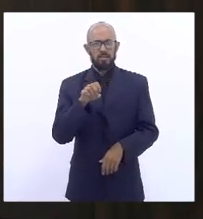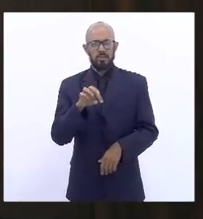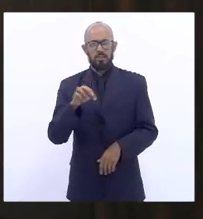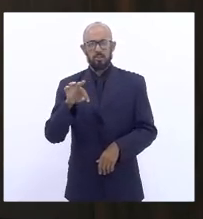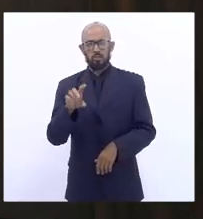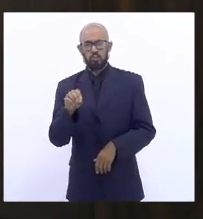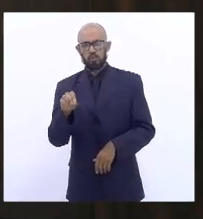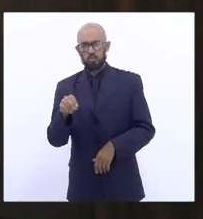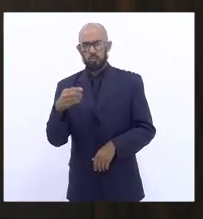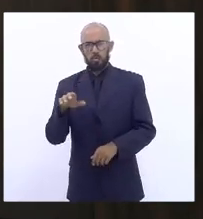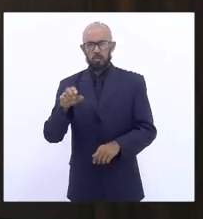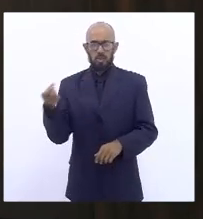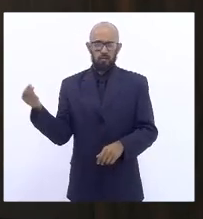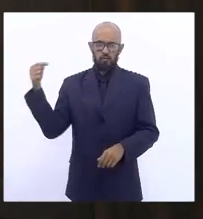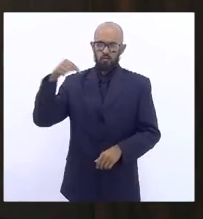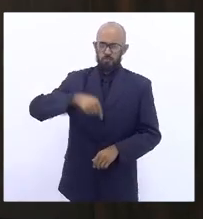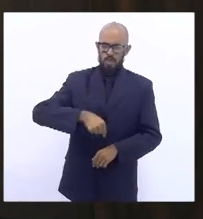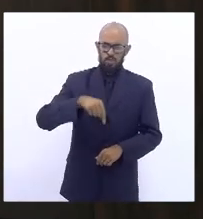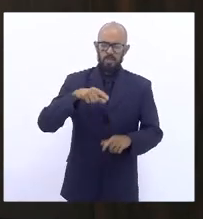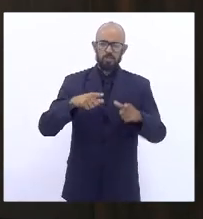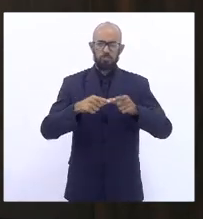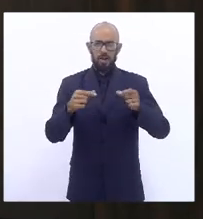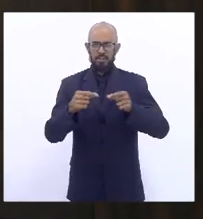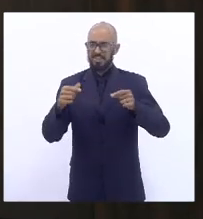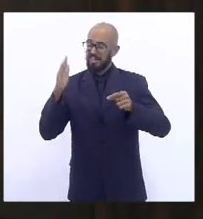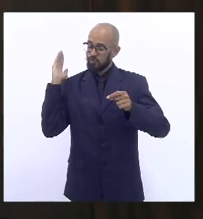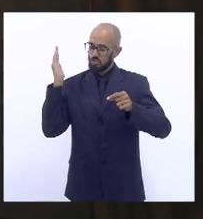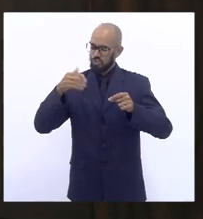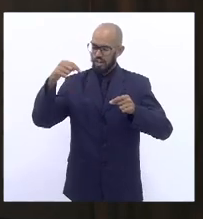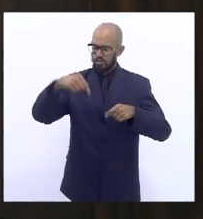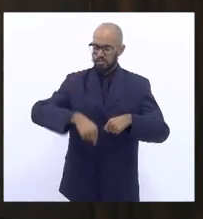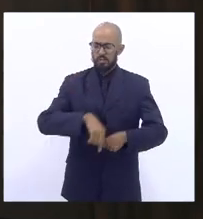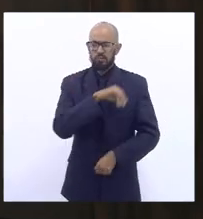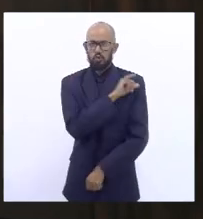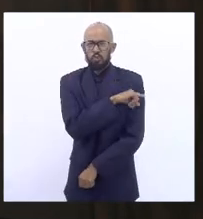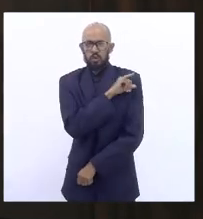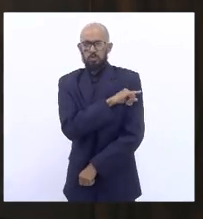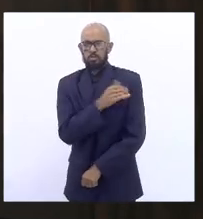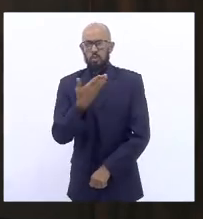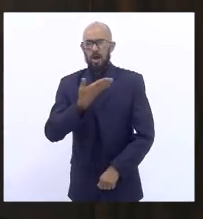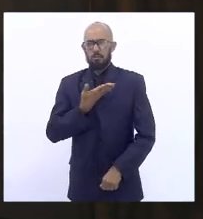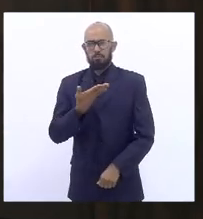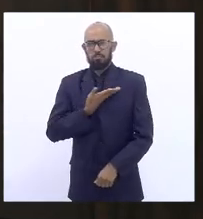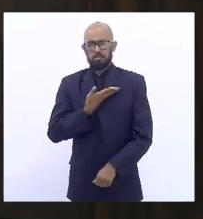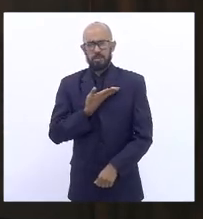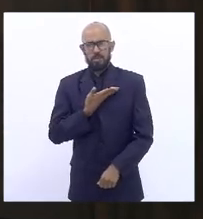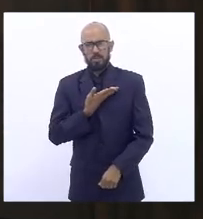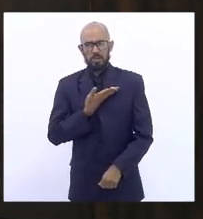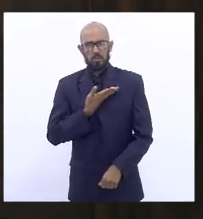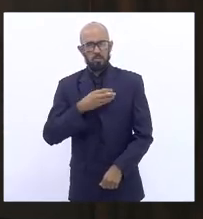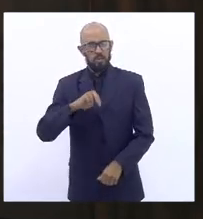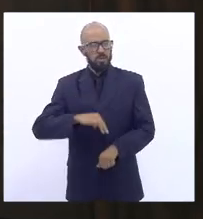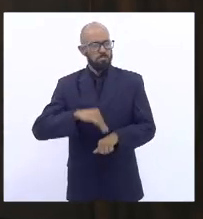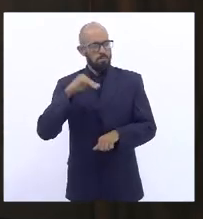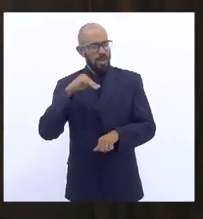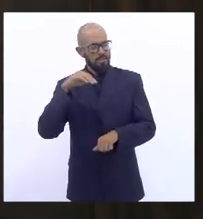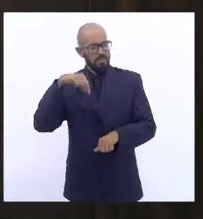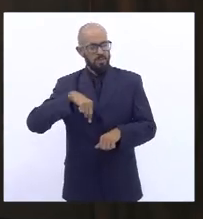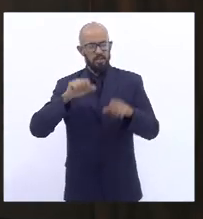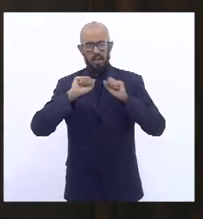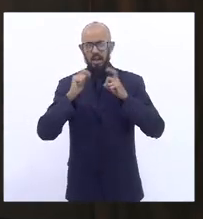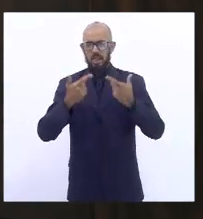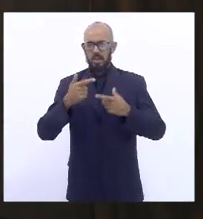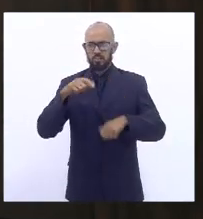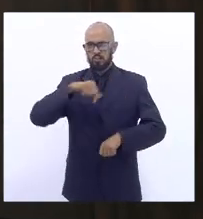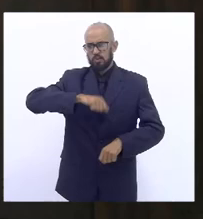privilégio de sua presença, vindo direto de Brasília para essa sessão, meu querido amigo e meu querido mestre aqui na Assembleia Legislativa, deputado Luiz